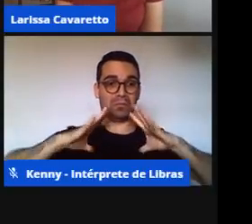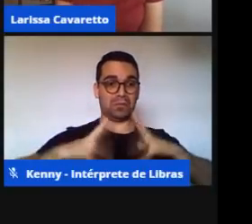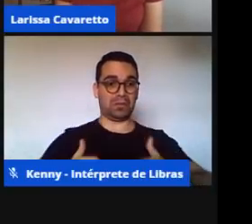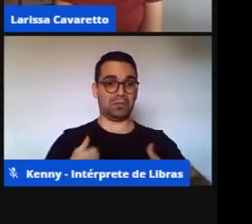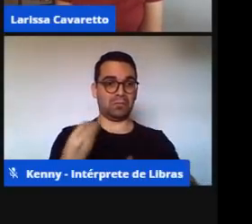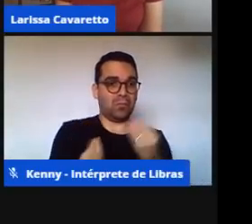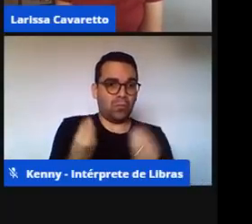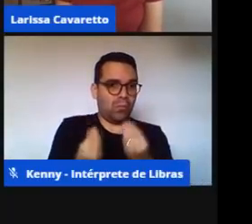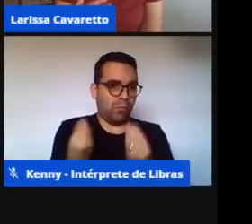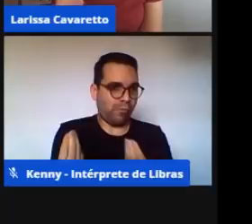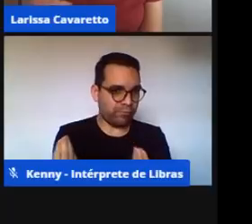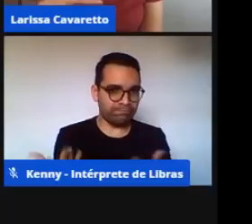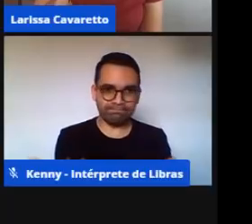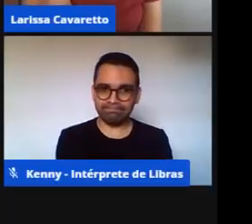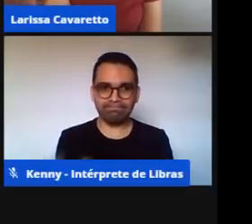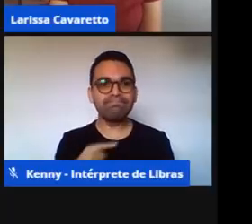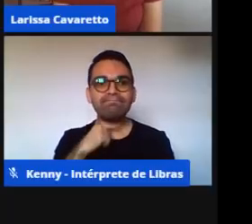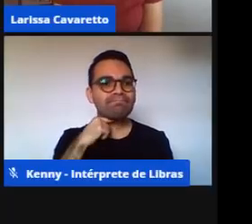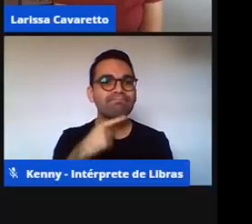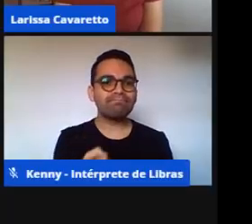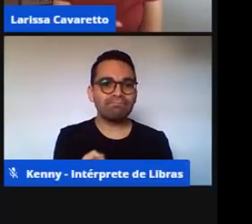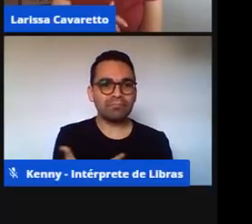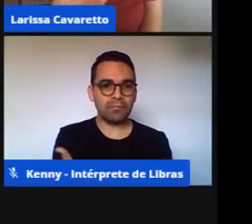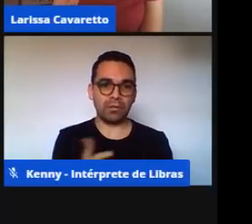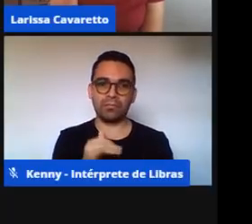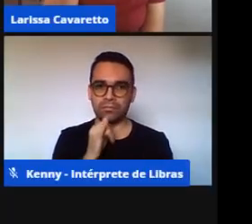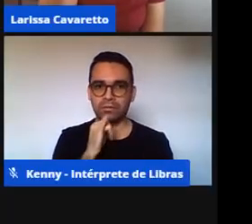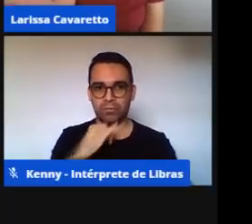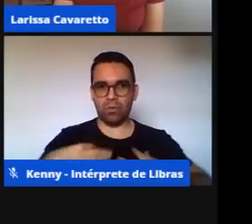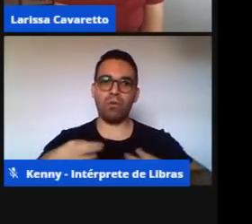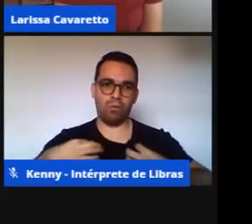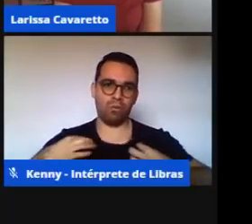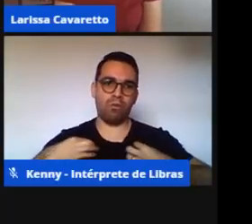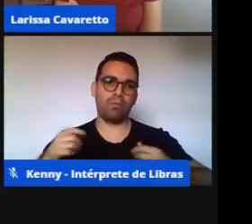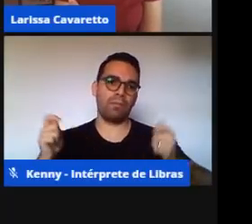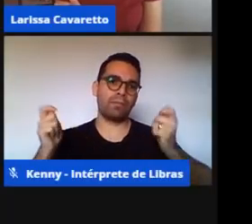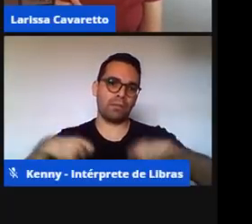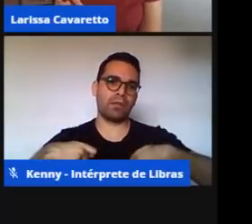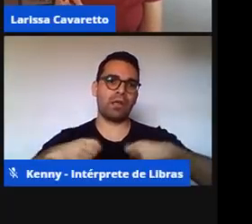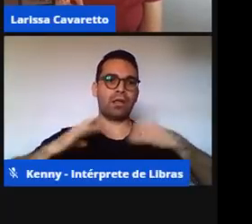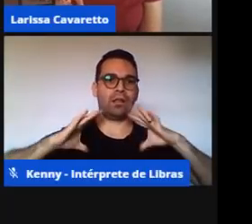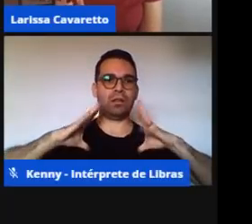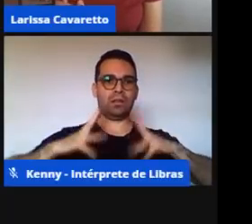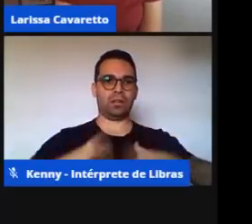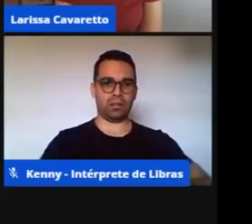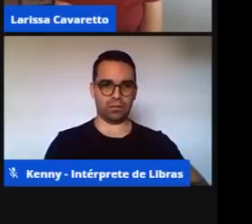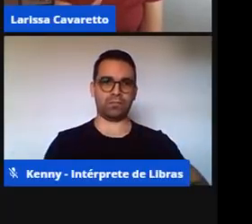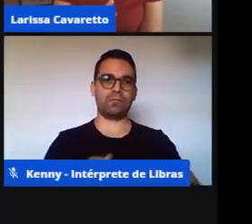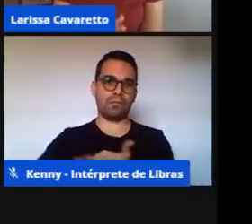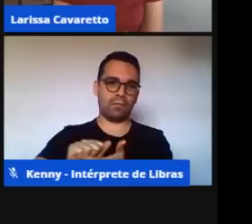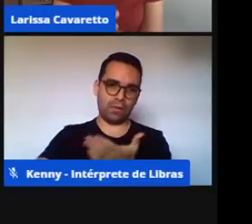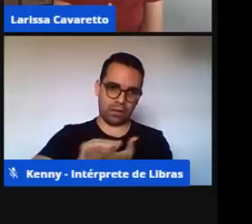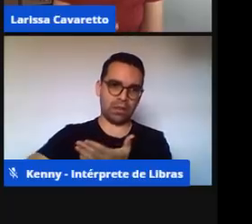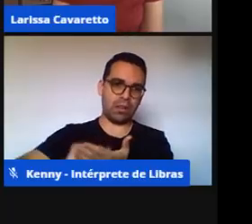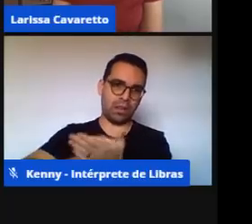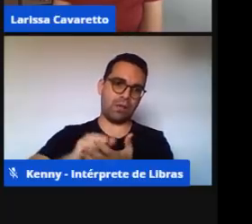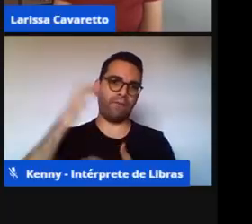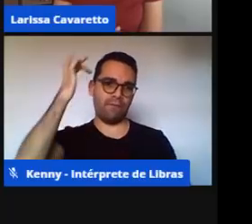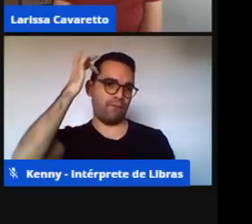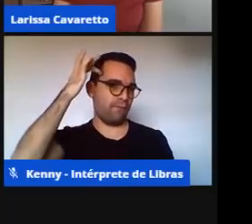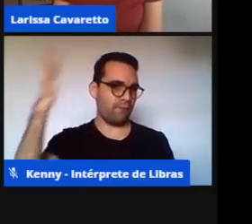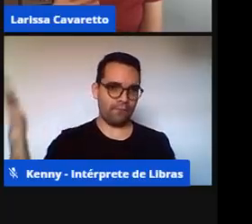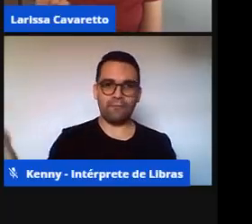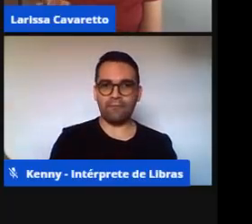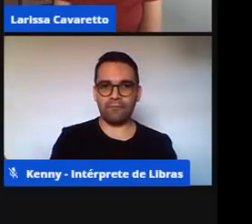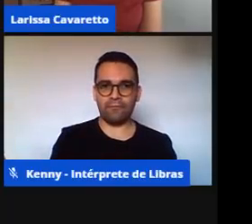para você higienizar. Diferente da roupa que você põe para lavar. A criança chega em casa, a mãe põe a roupa da criança para lavar. Agora, esses acessórios